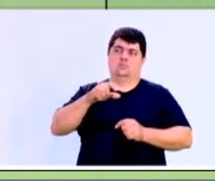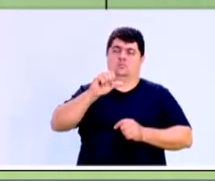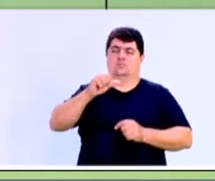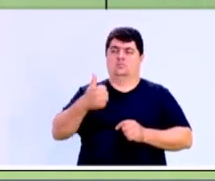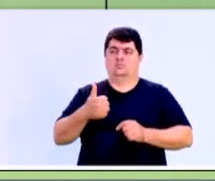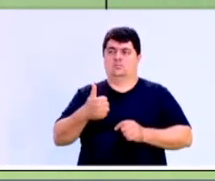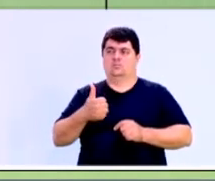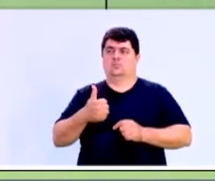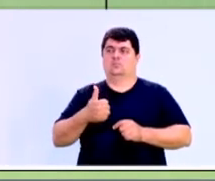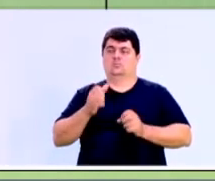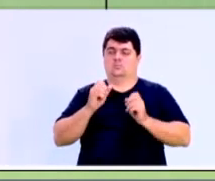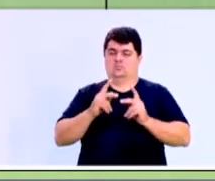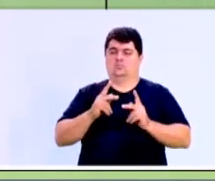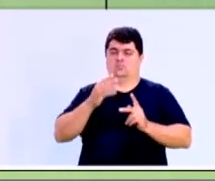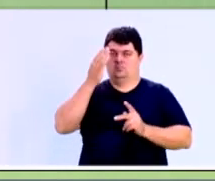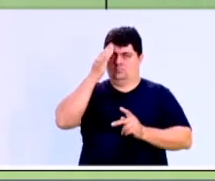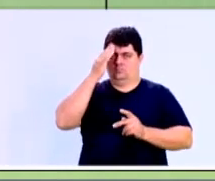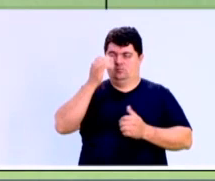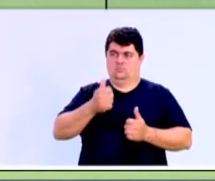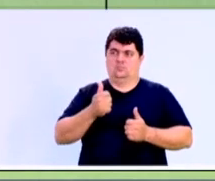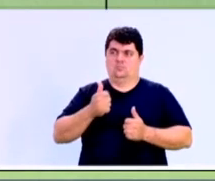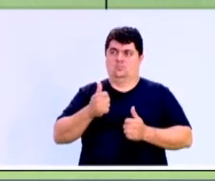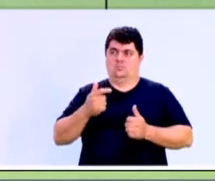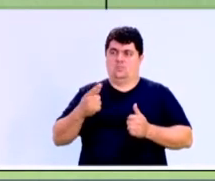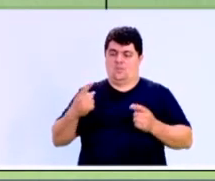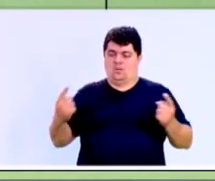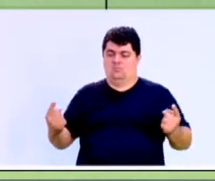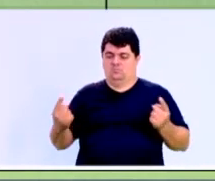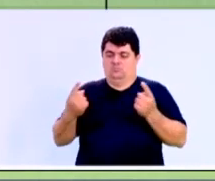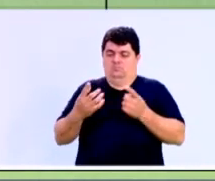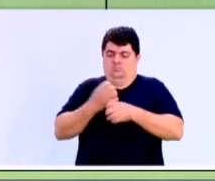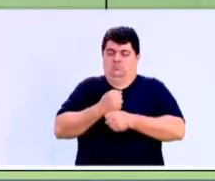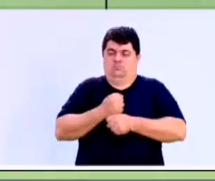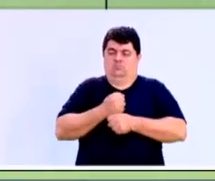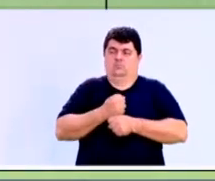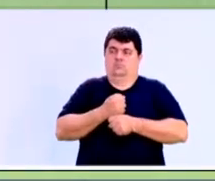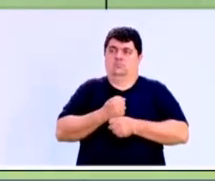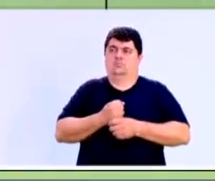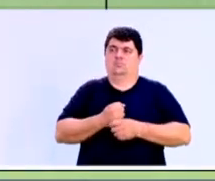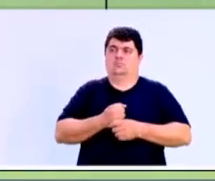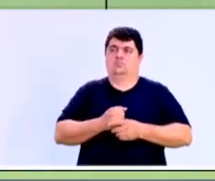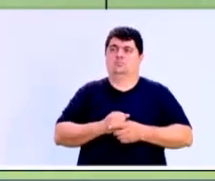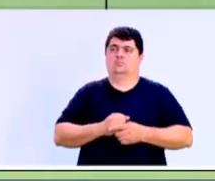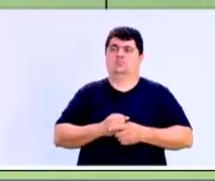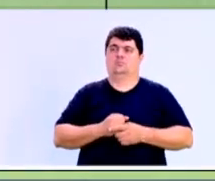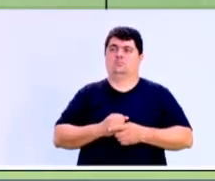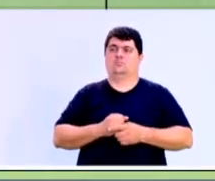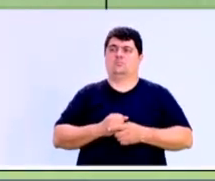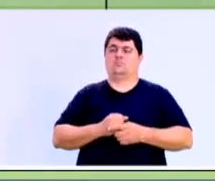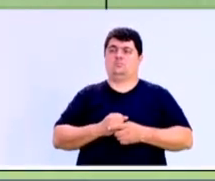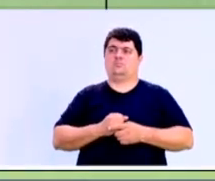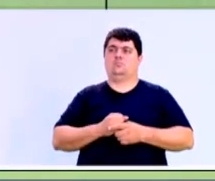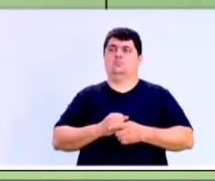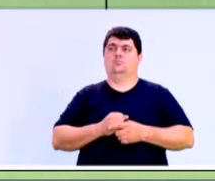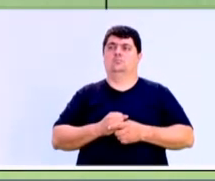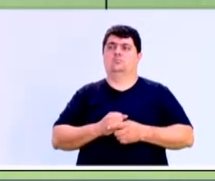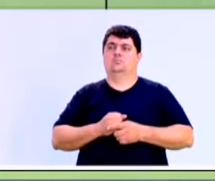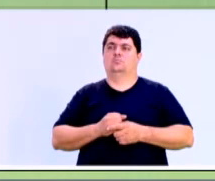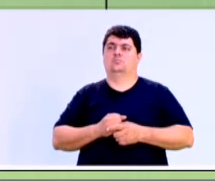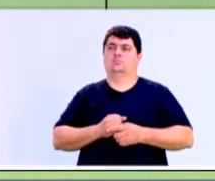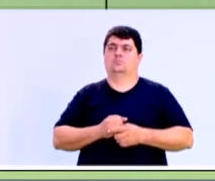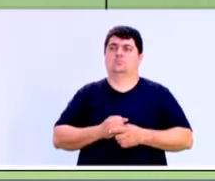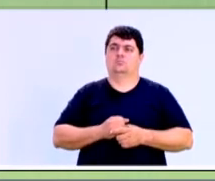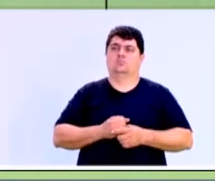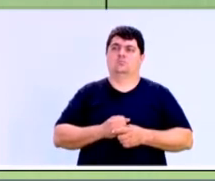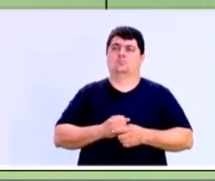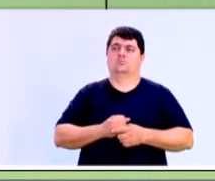47,91. Ok? Então tem esse mais esse que é igual ao ciclo operacional. Beleza? Aí eu vou lá embaixo e pego o quê? Coloco